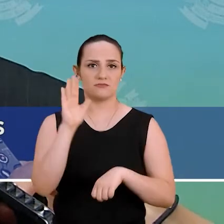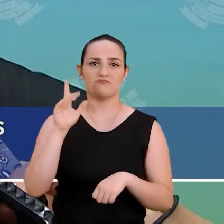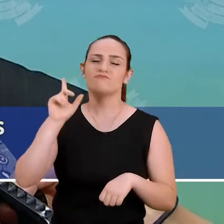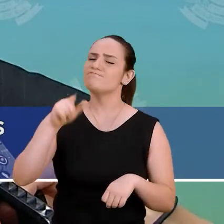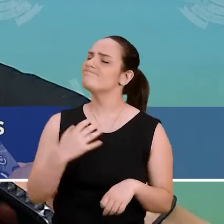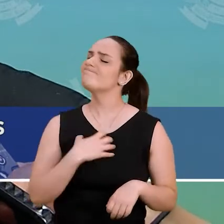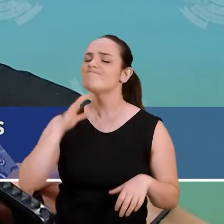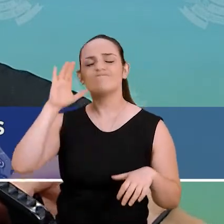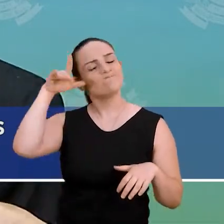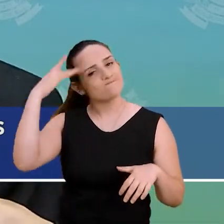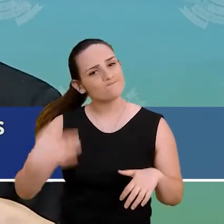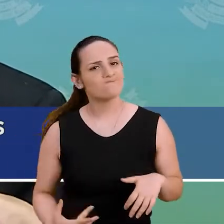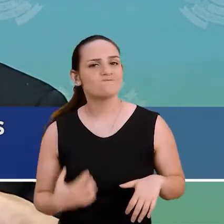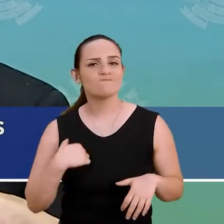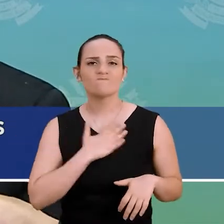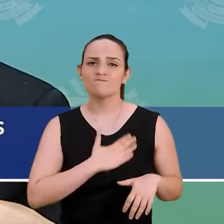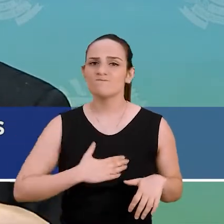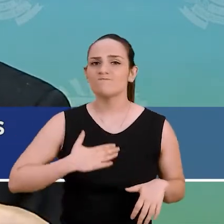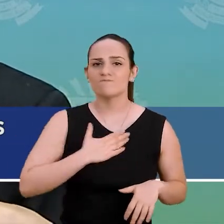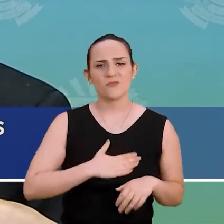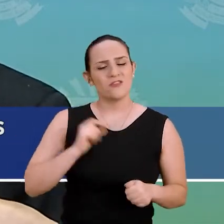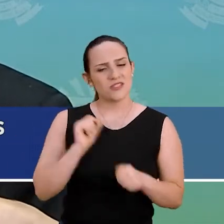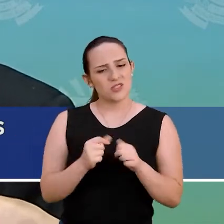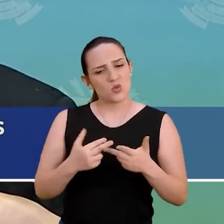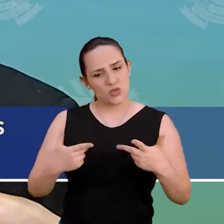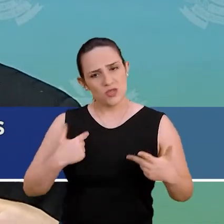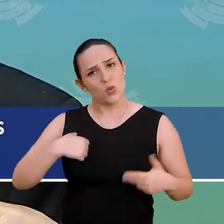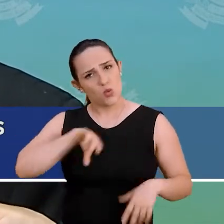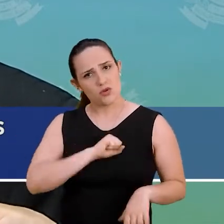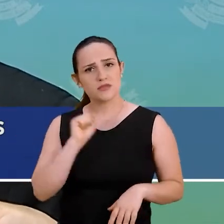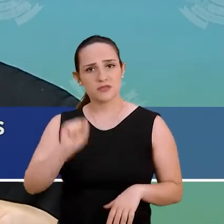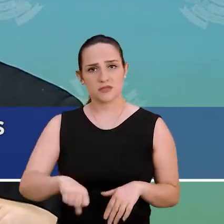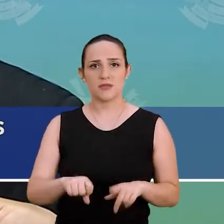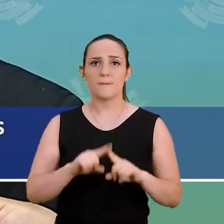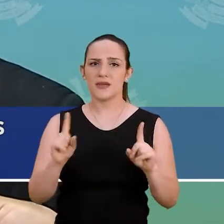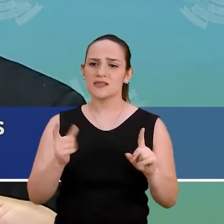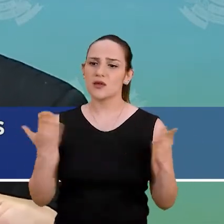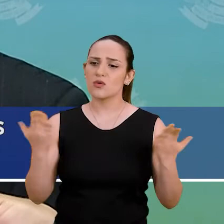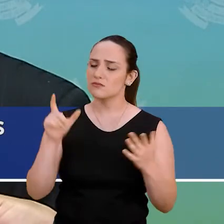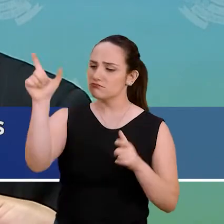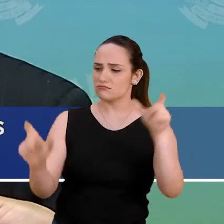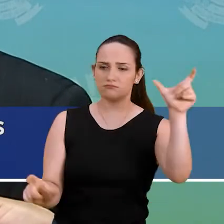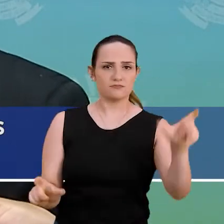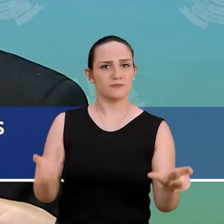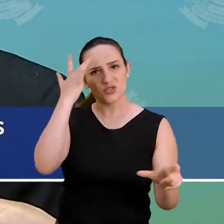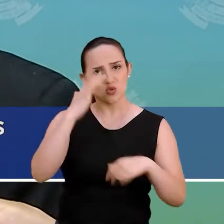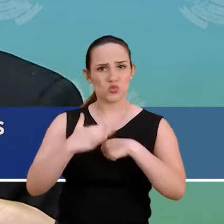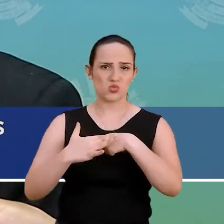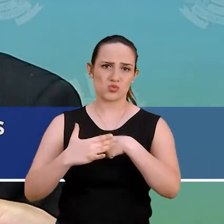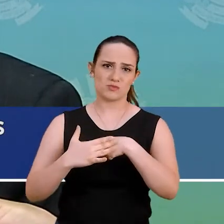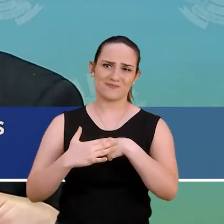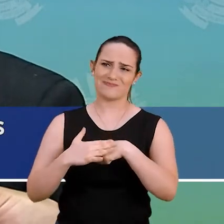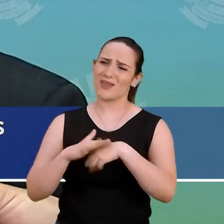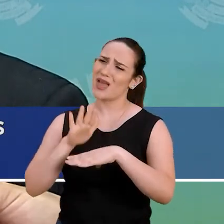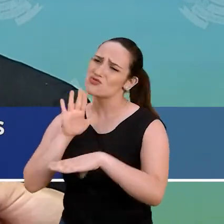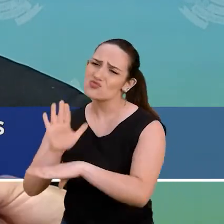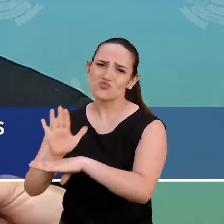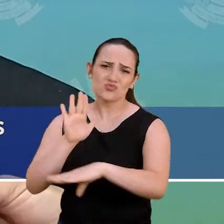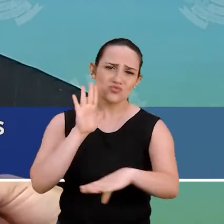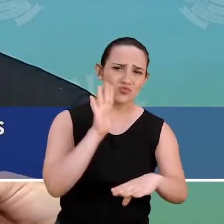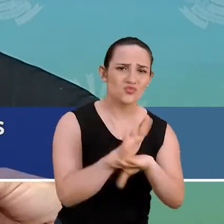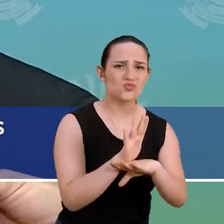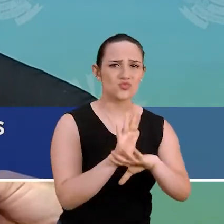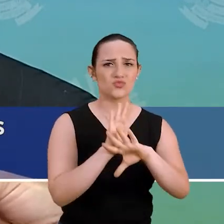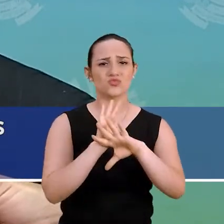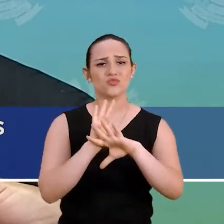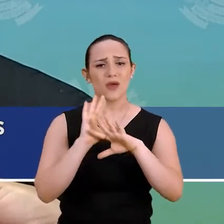mais funcional no futuro. É tão gratificante, é tão prazeroso estar fazendo aquilo que você ama, mas eu falo pelos pacientes, que tudo isso daí vem